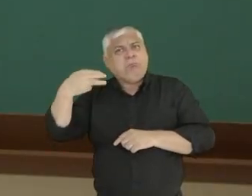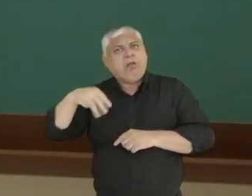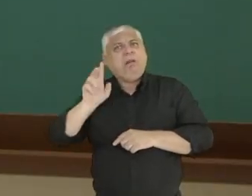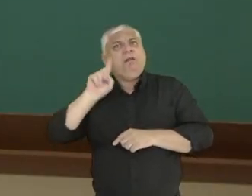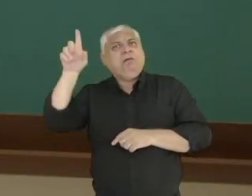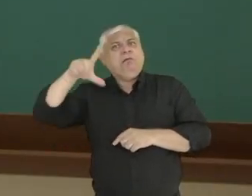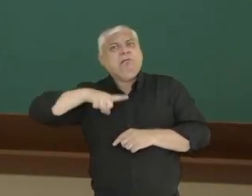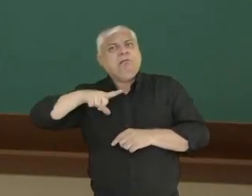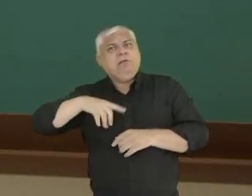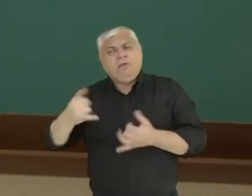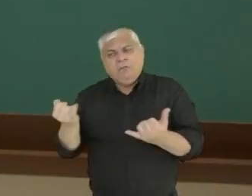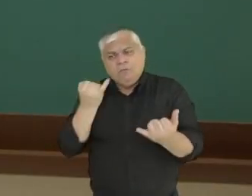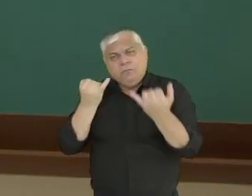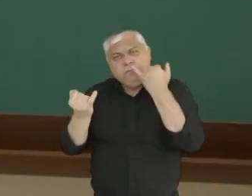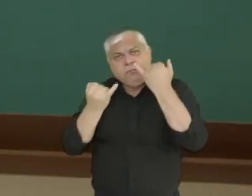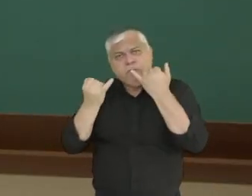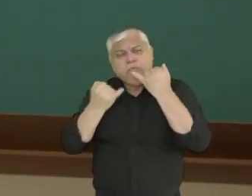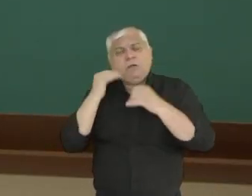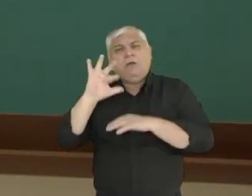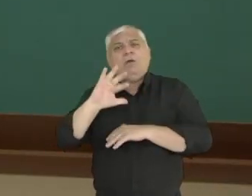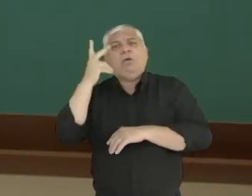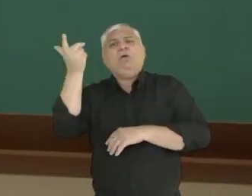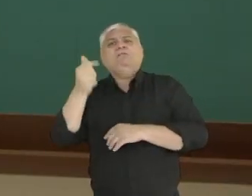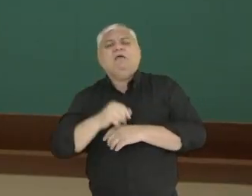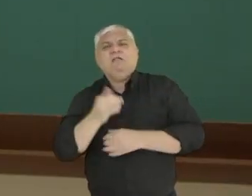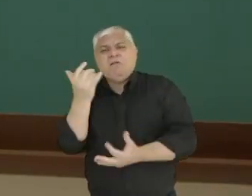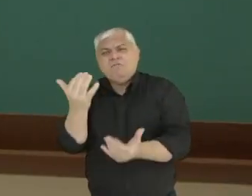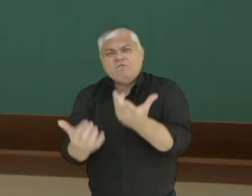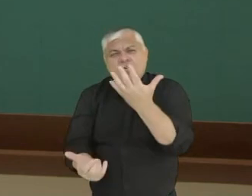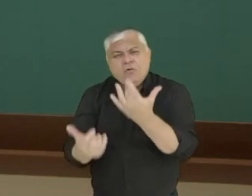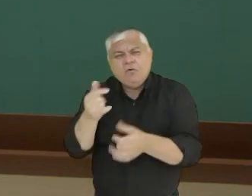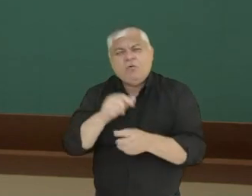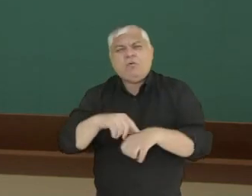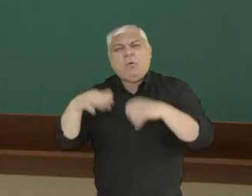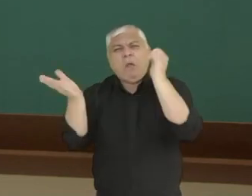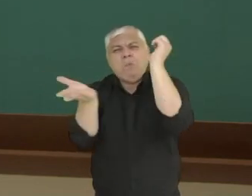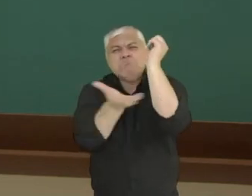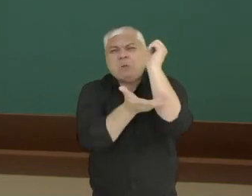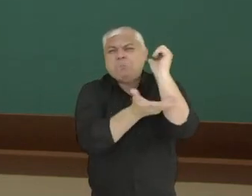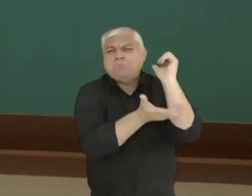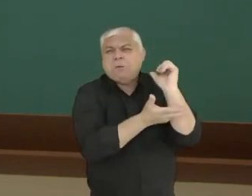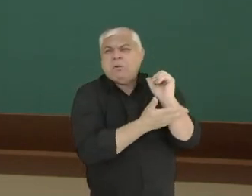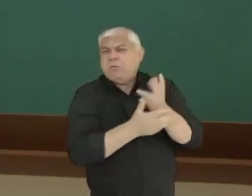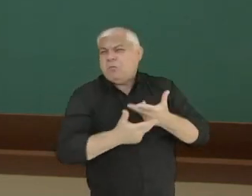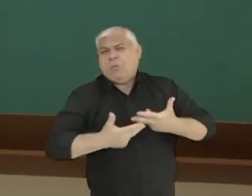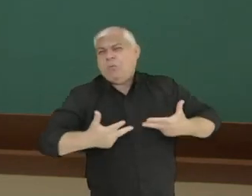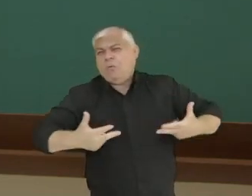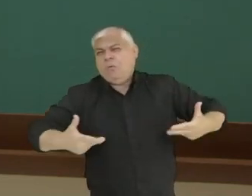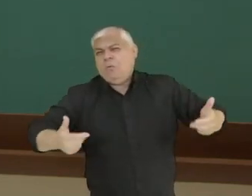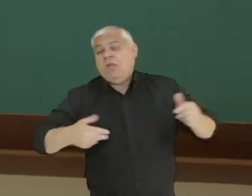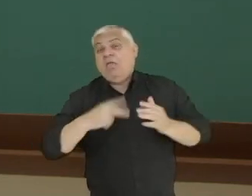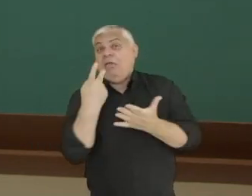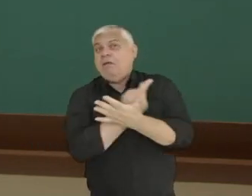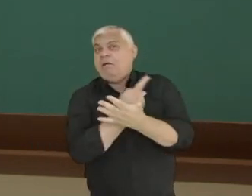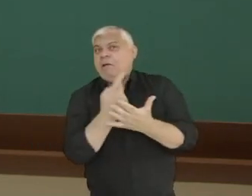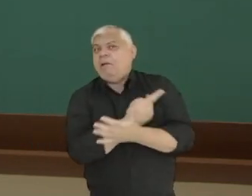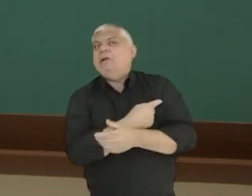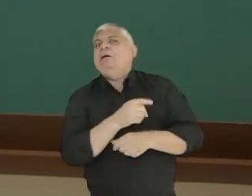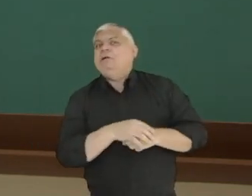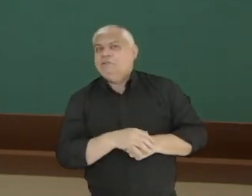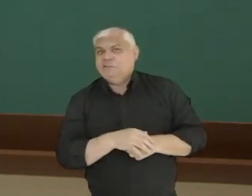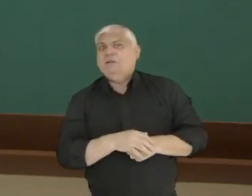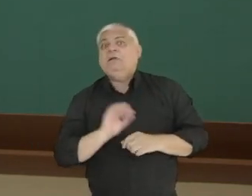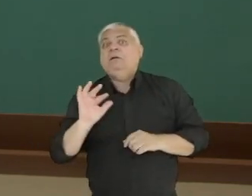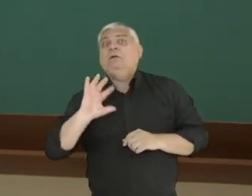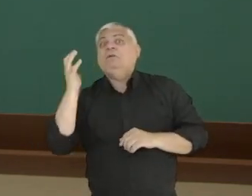obter informações acerca do desmatamento, das queimadas e de outras atividades ilegais que podem estar acontecendo